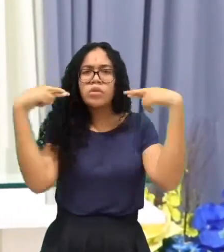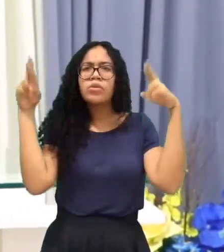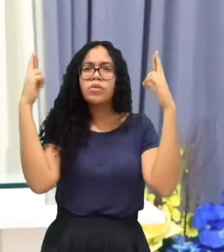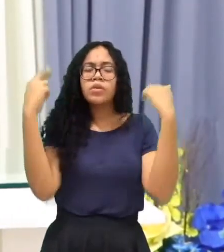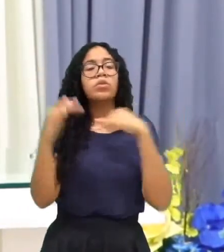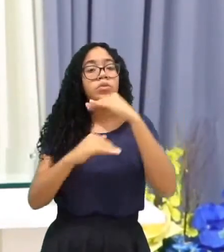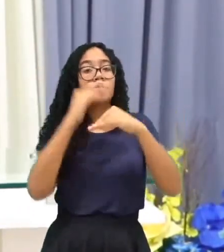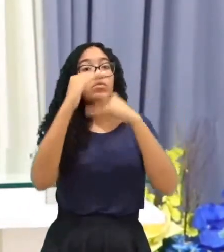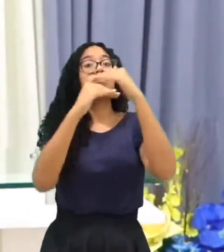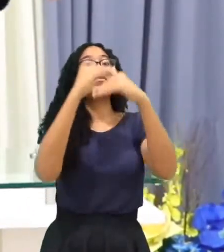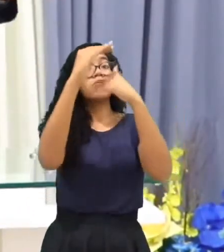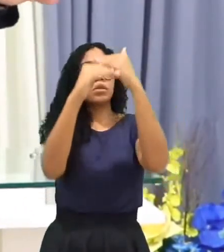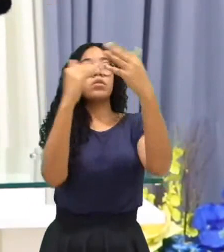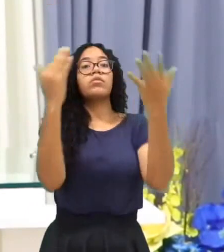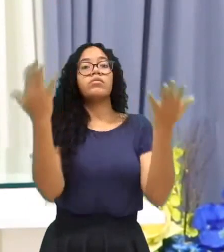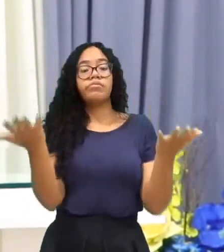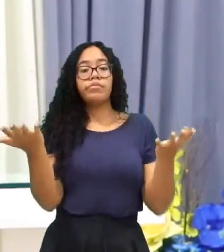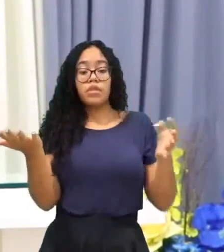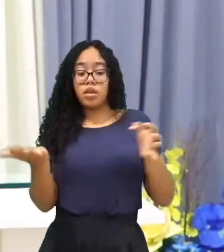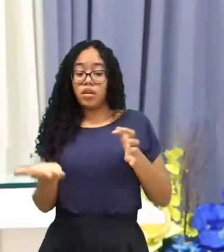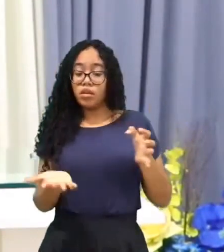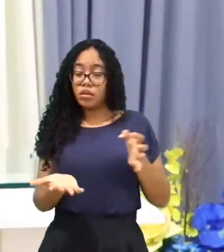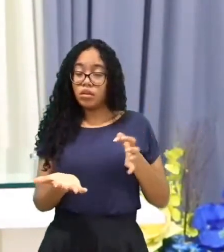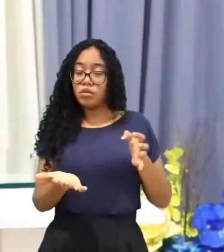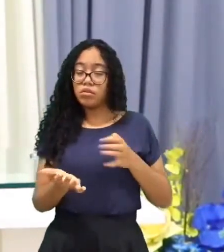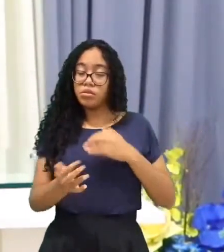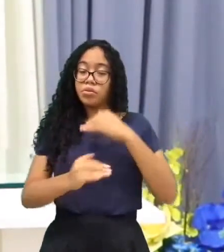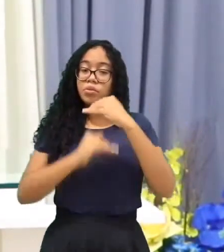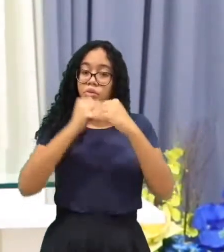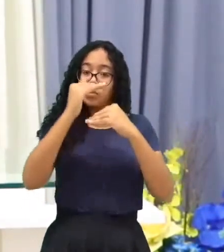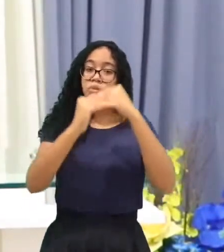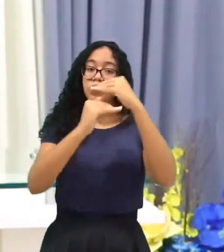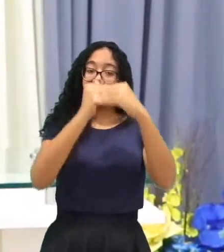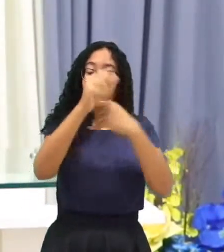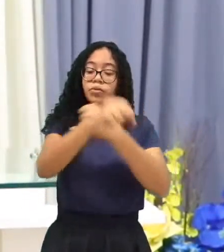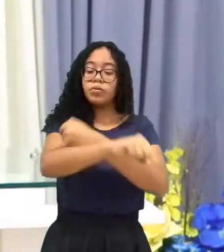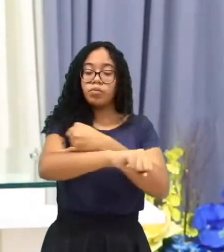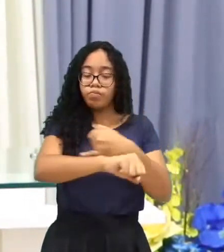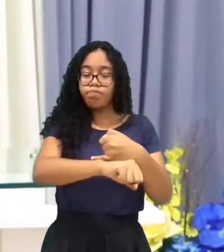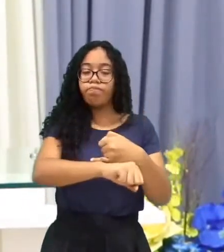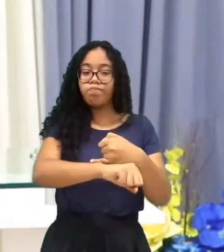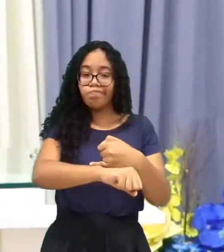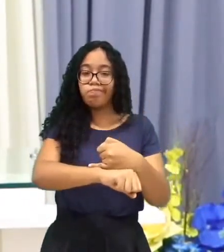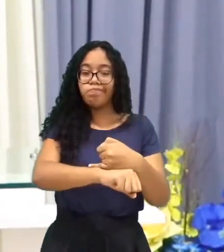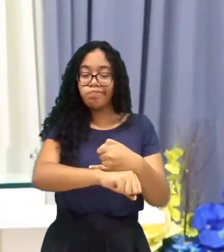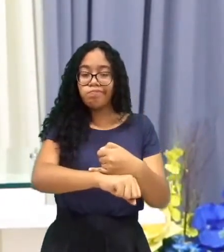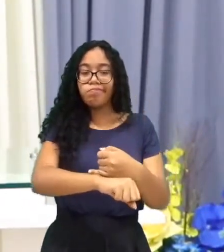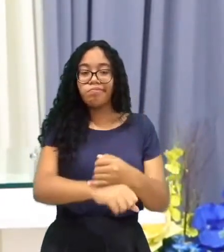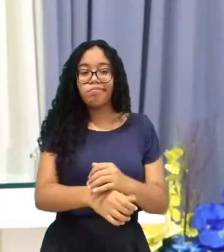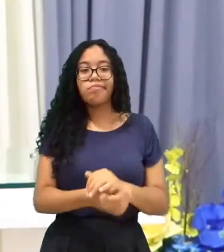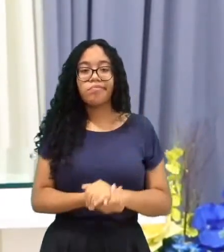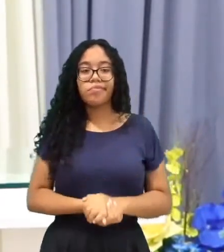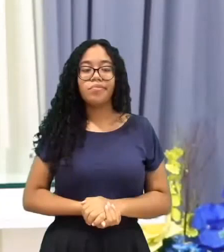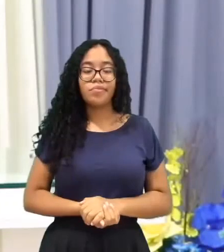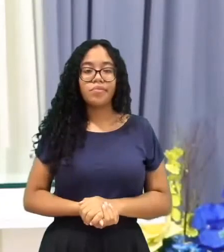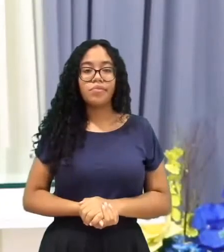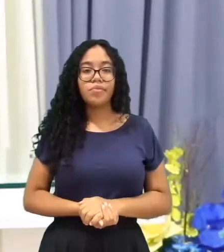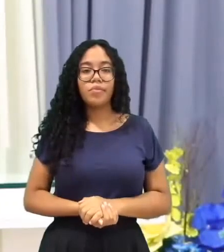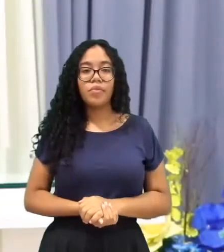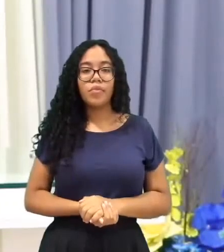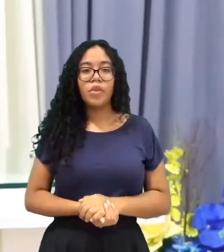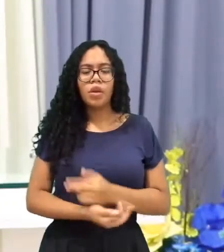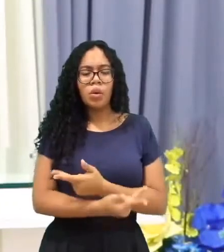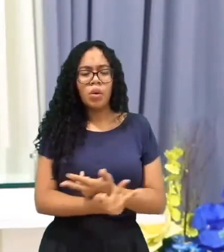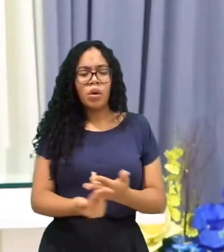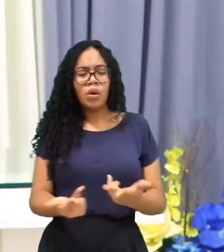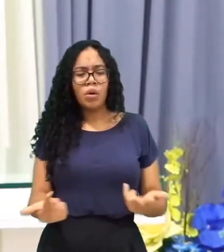rapidamente, o rebanho de gado se multiplicava, o rebanho de cabra se multiplicava, e era uma coisa